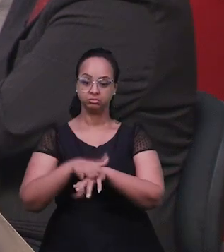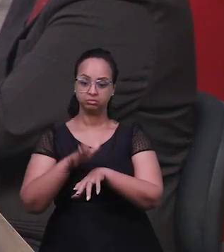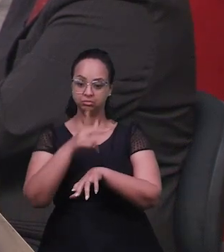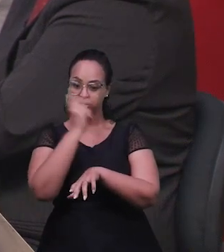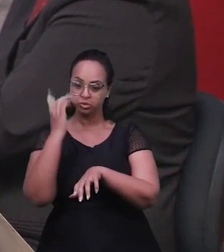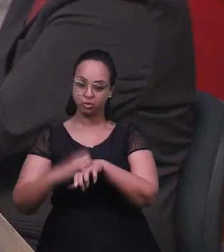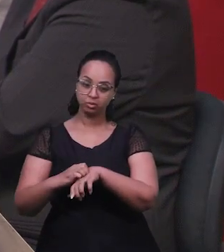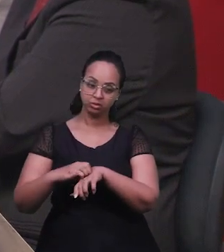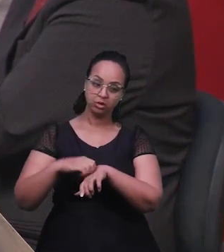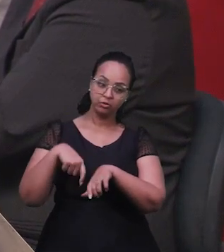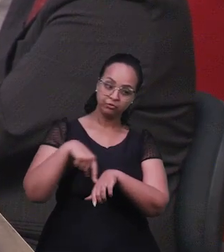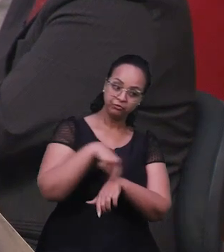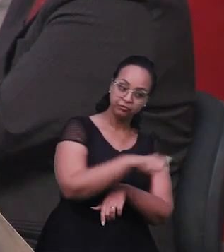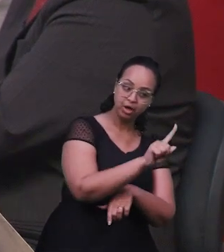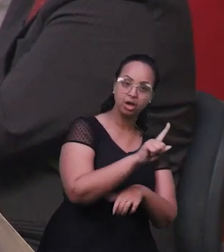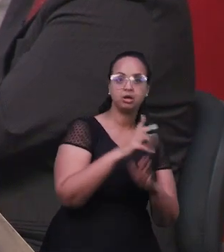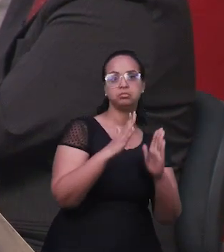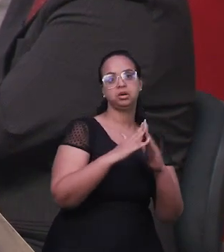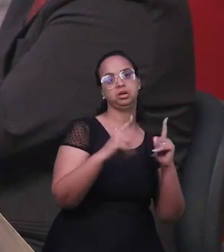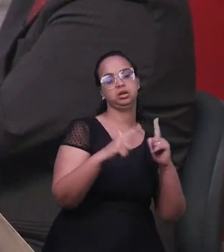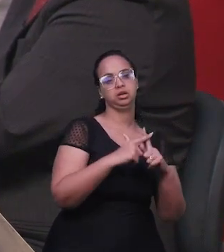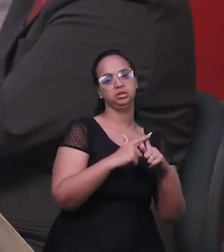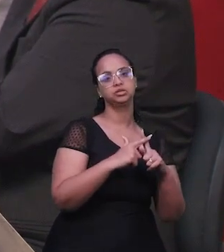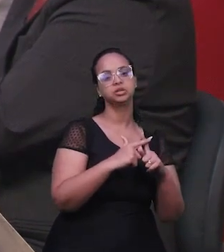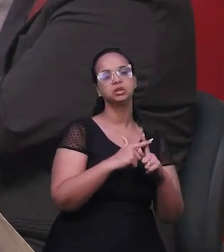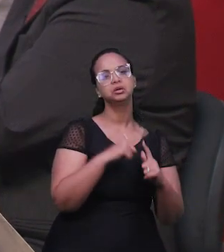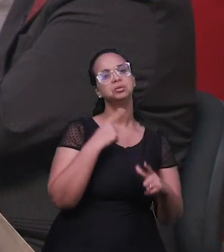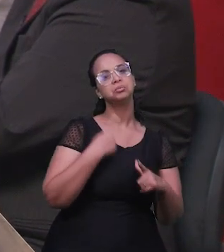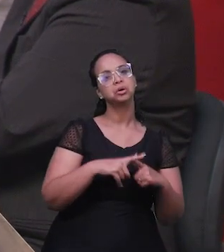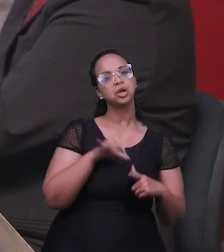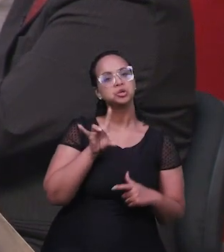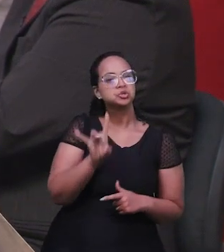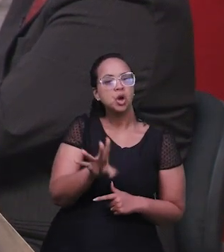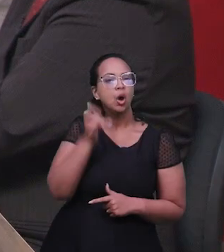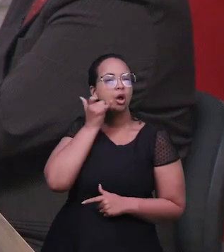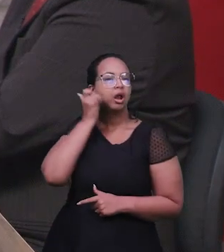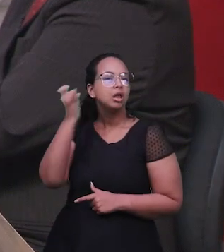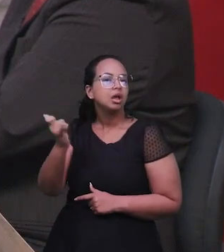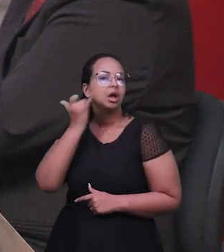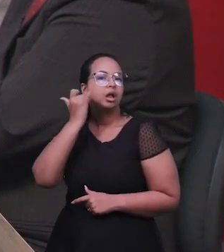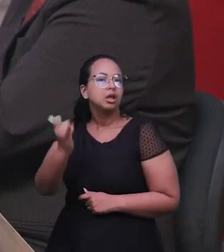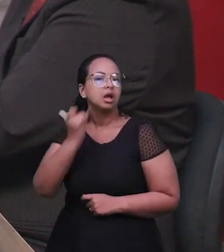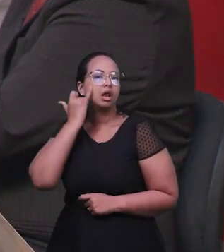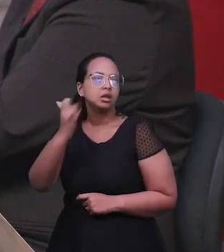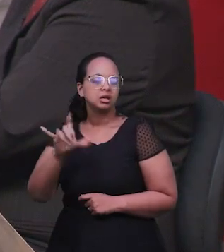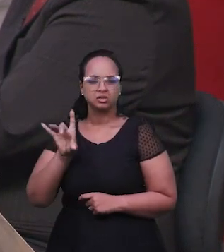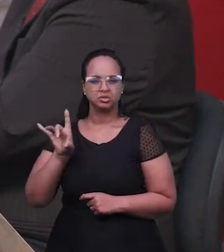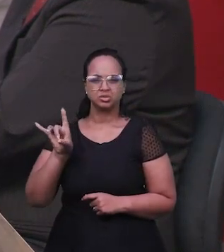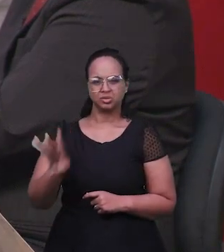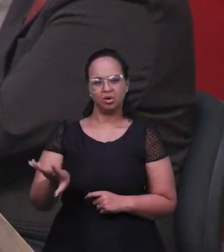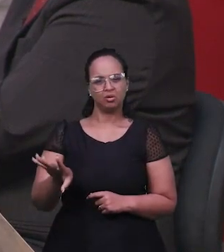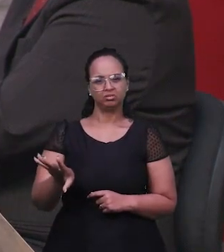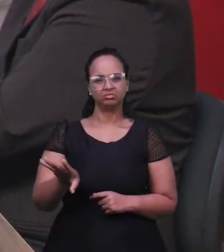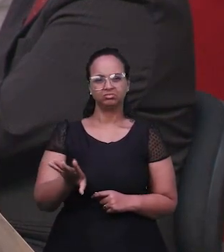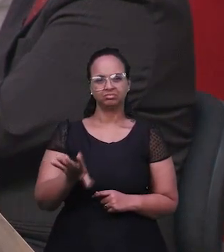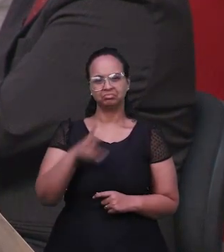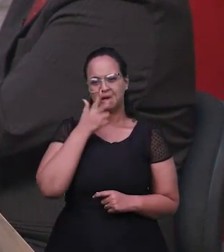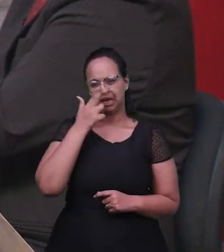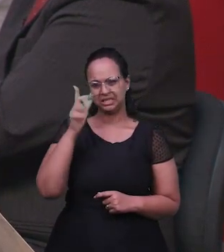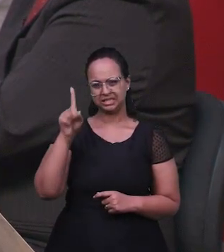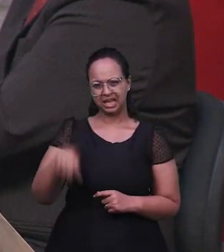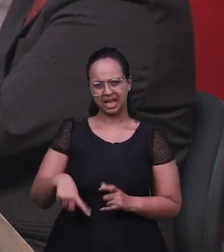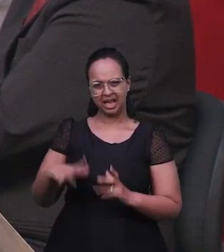a igreja local. Porque muitas vezes as pessoas pensam que é só o 0800, como se tornou